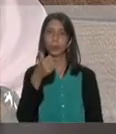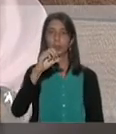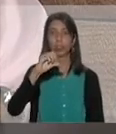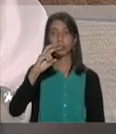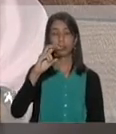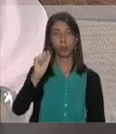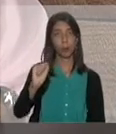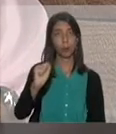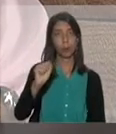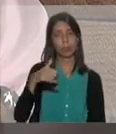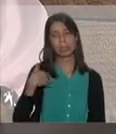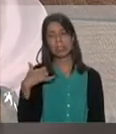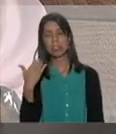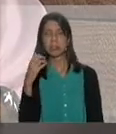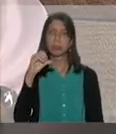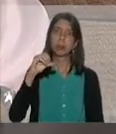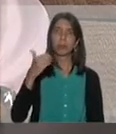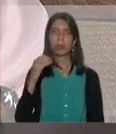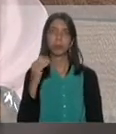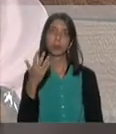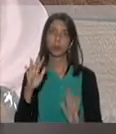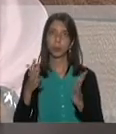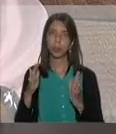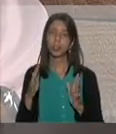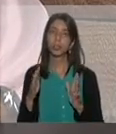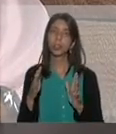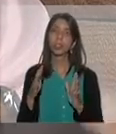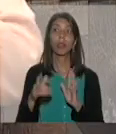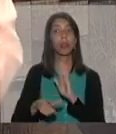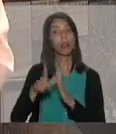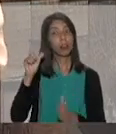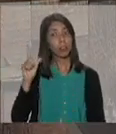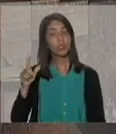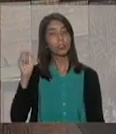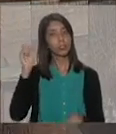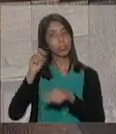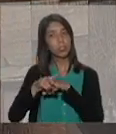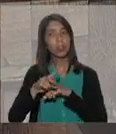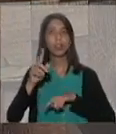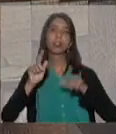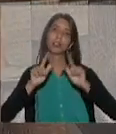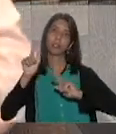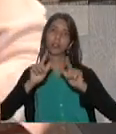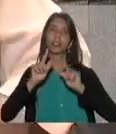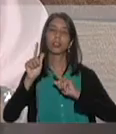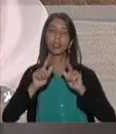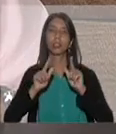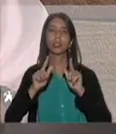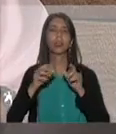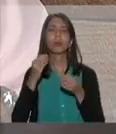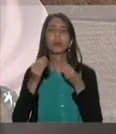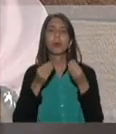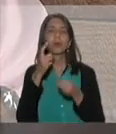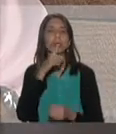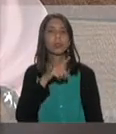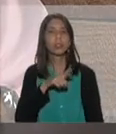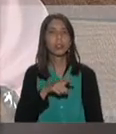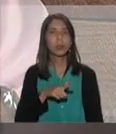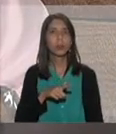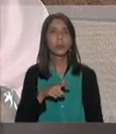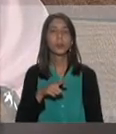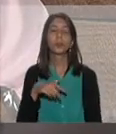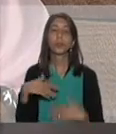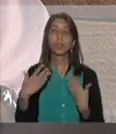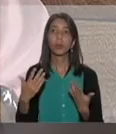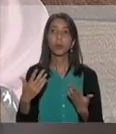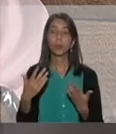1957, 58, com 9, 10 anos de idade, né? Então, antes até dessa sua entrada na TV. Antes da minha entrada na TV. Como é que você chegou lá?